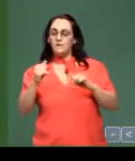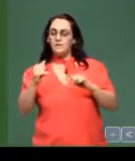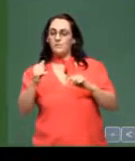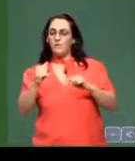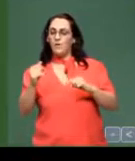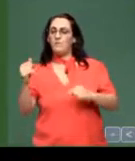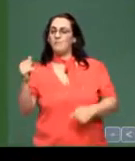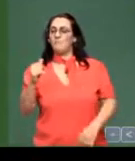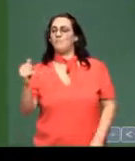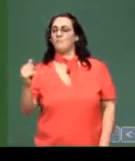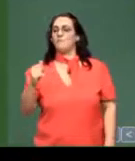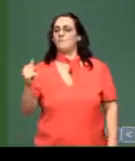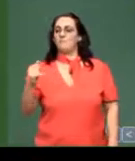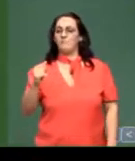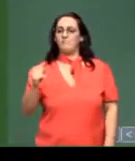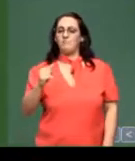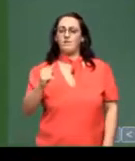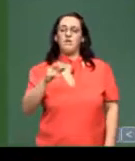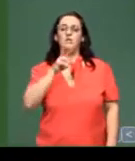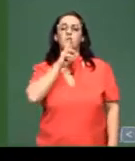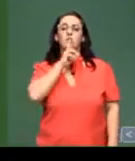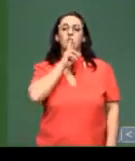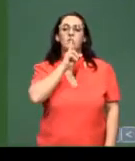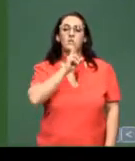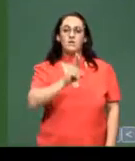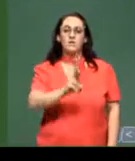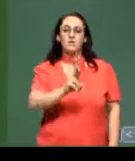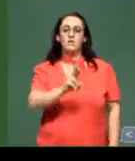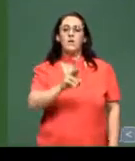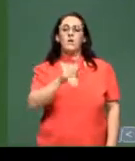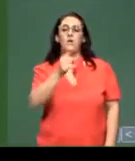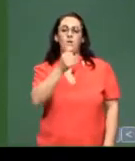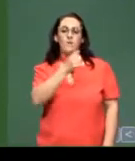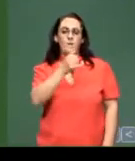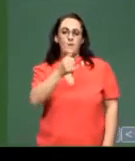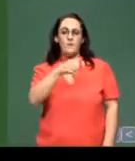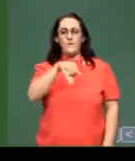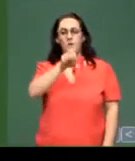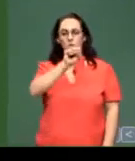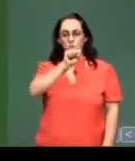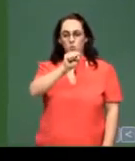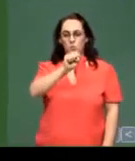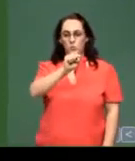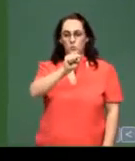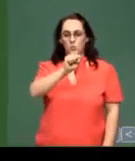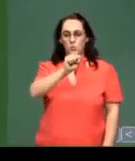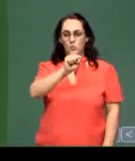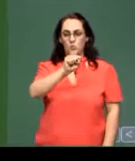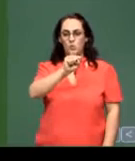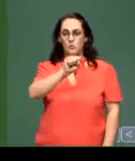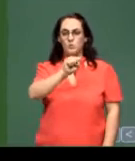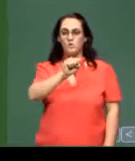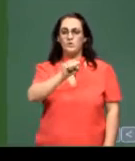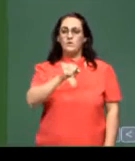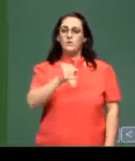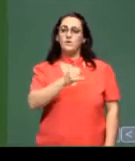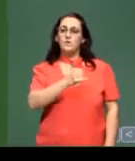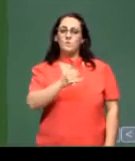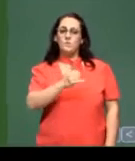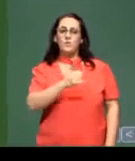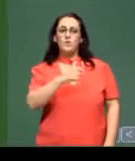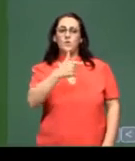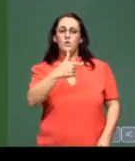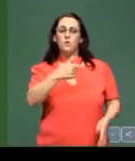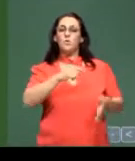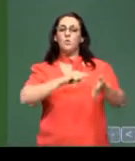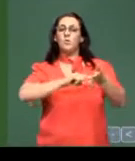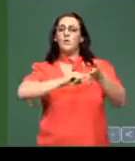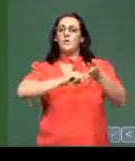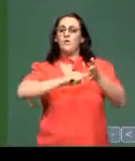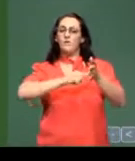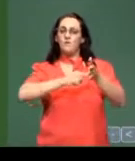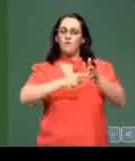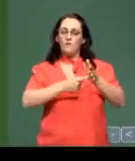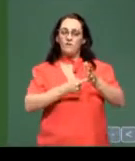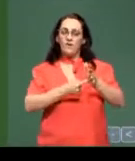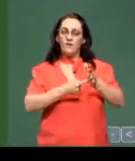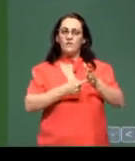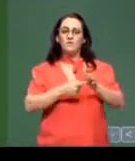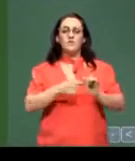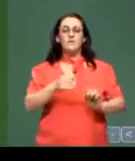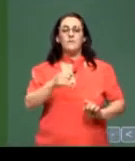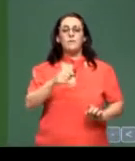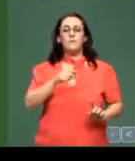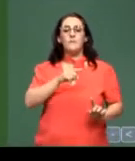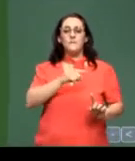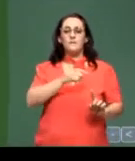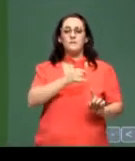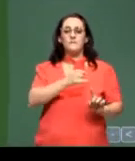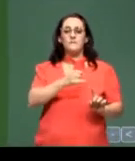de novo. 2 vezes 2, 4 vezes 2, 8. Então ficou menos 8. Menos 2 vezes menos 2